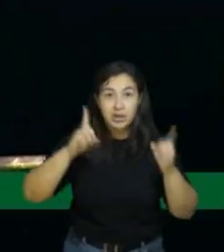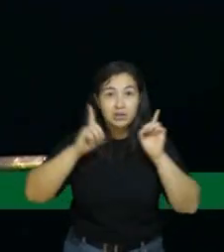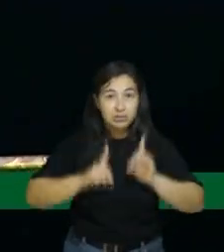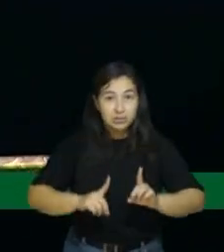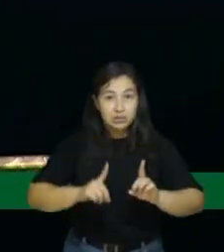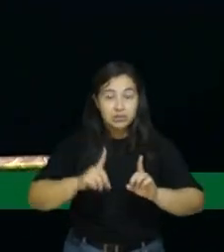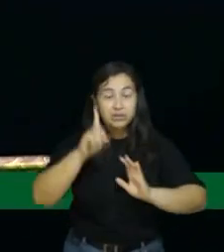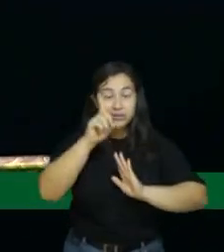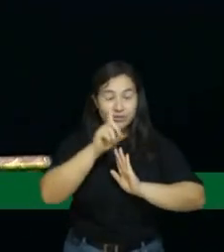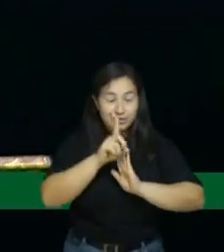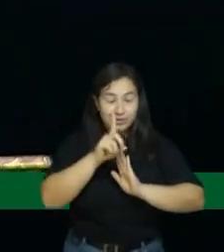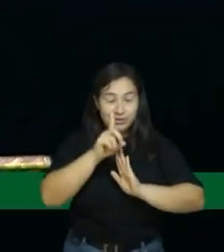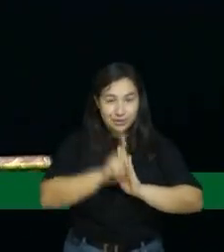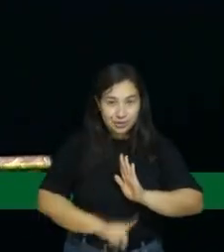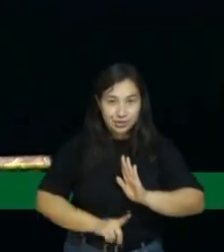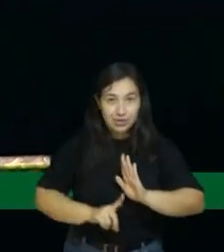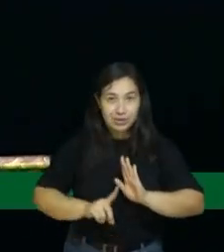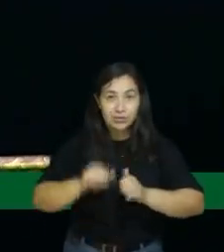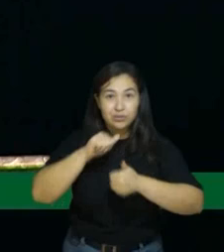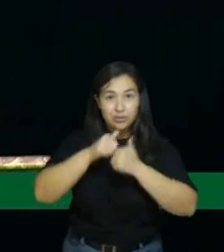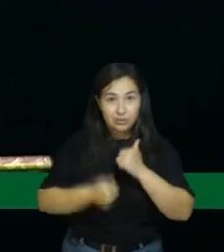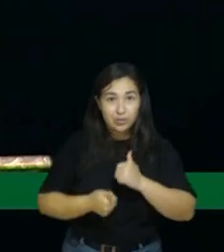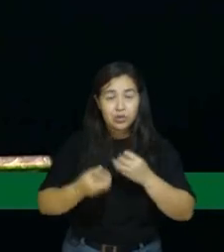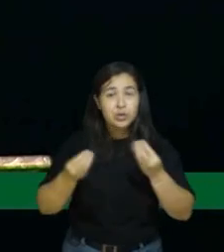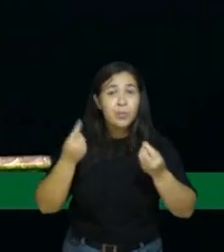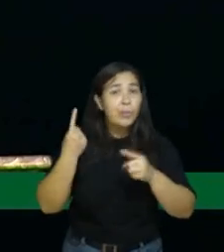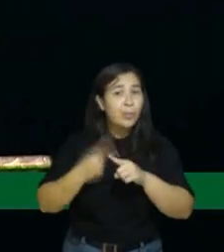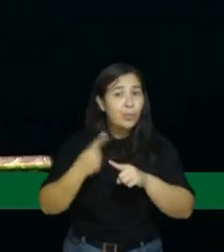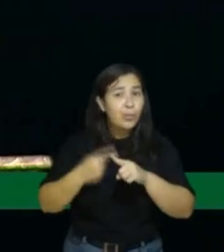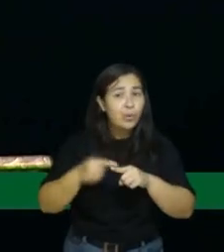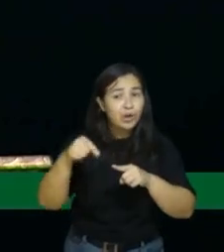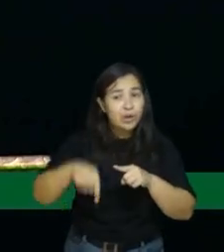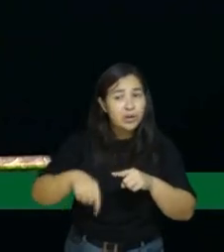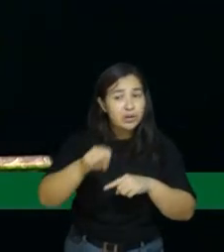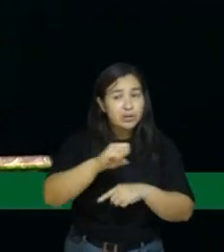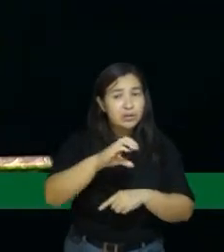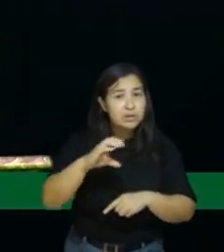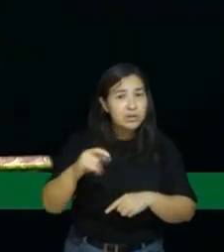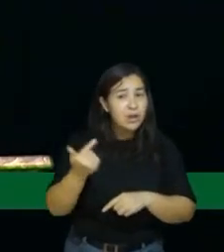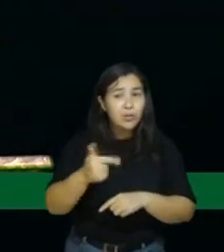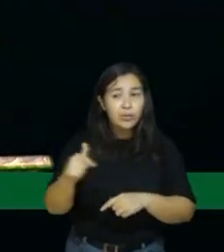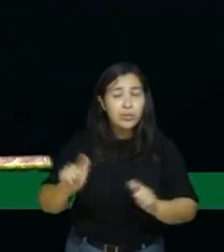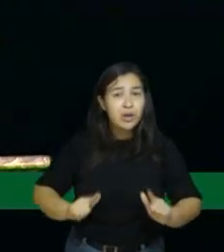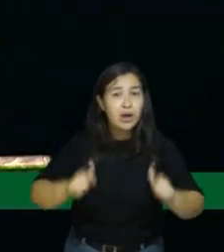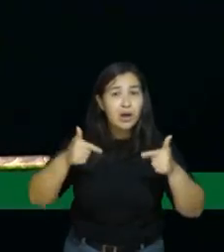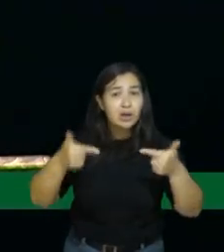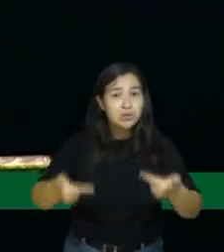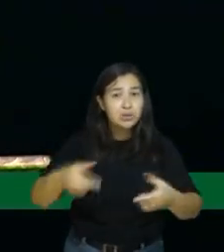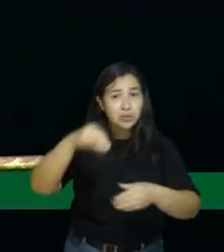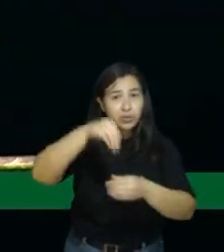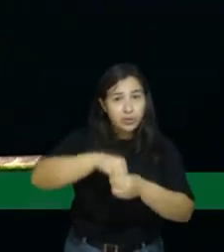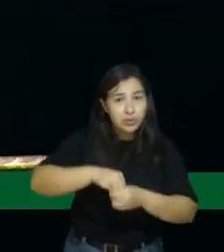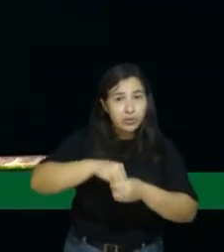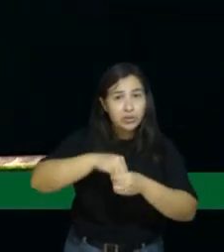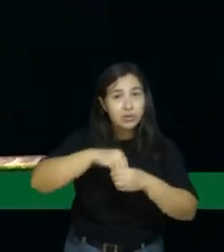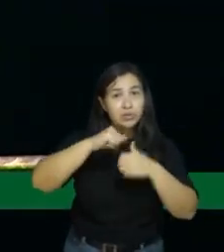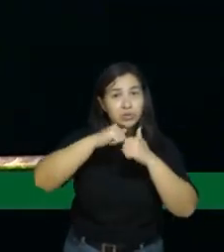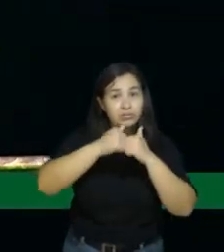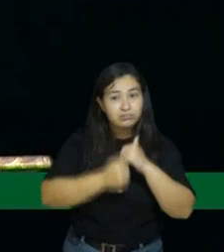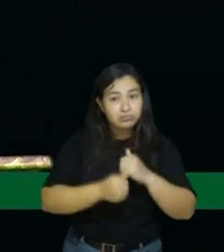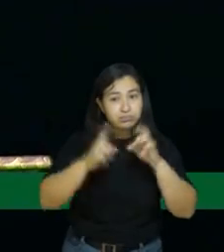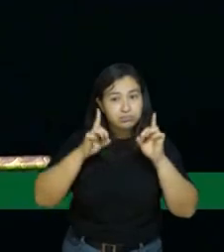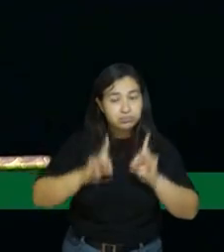país mais de 70% dos mais de 5.000 municípios não tem nenhuma ação no paradesporto pras nossas crianças com